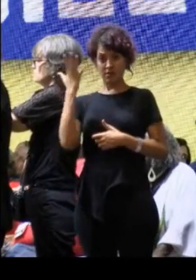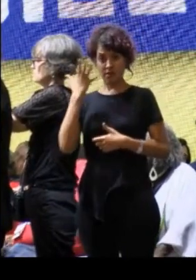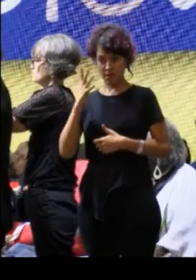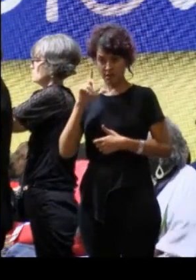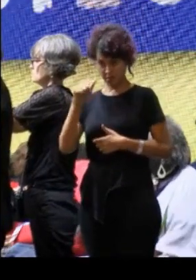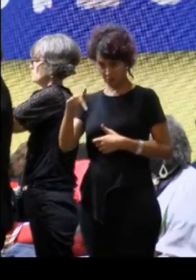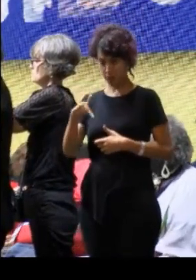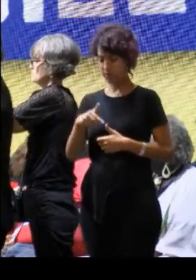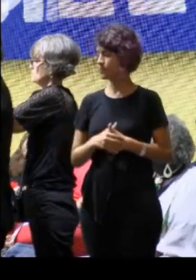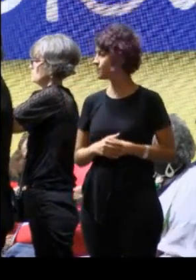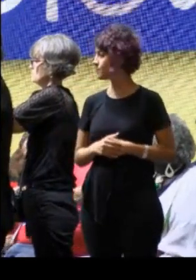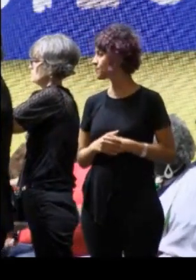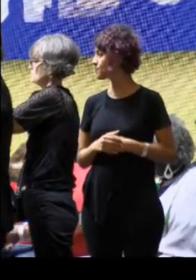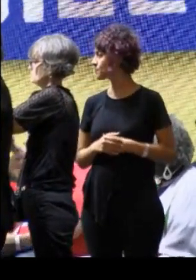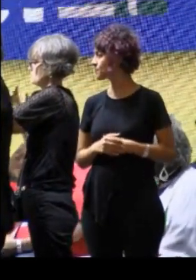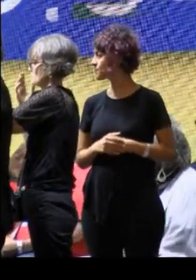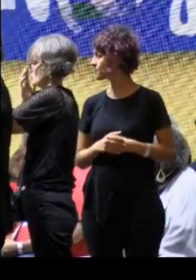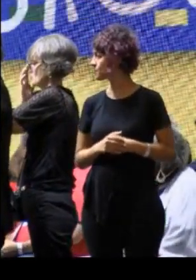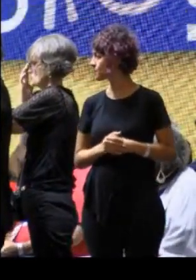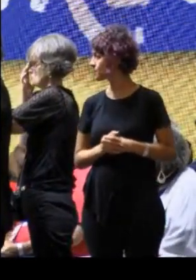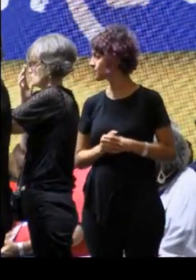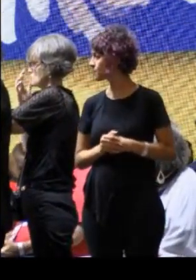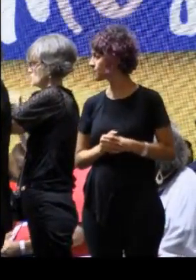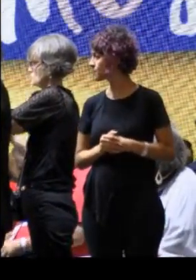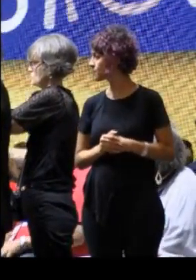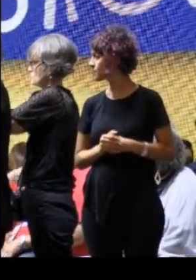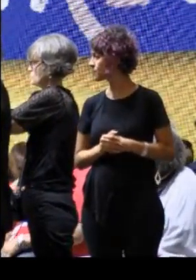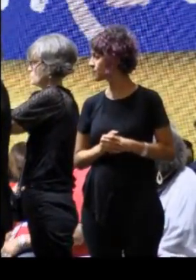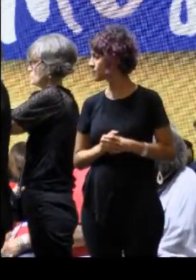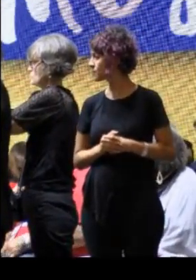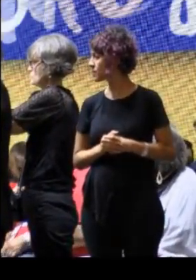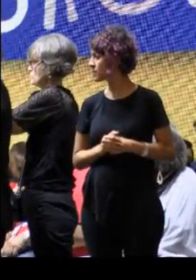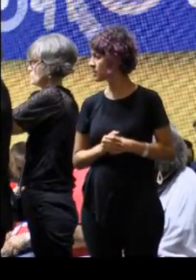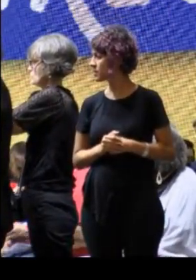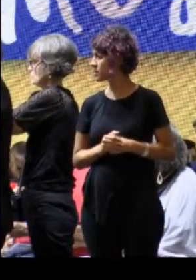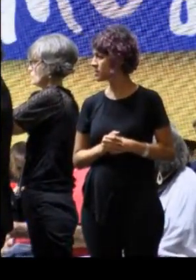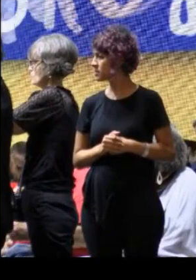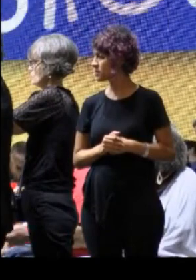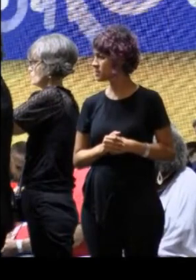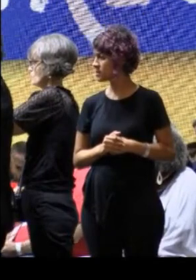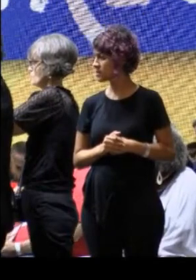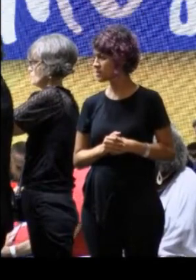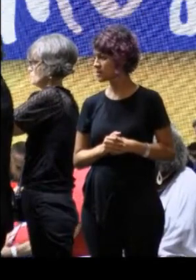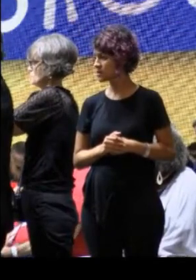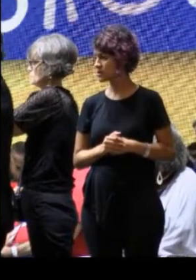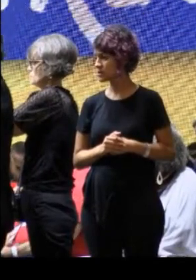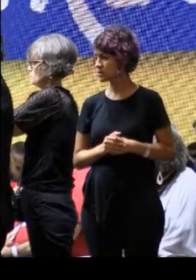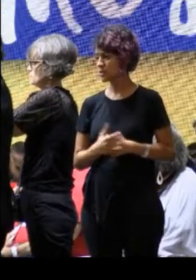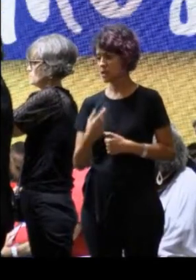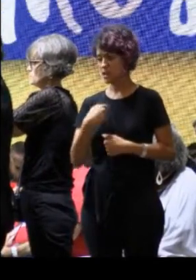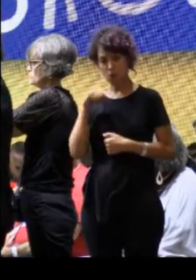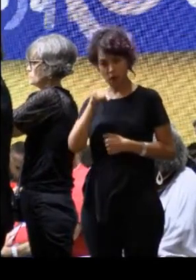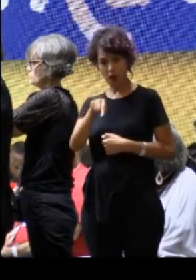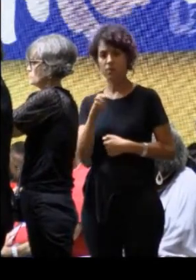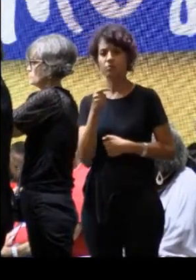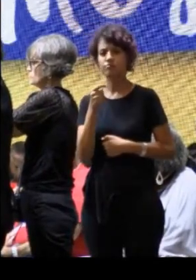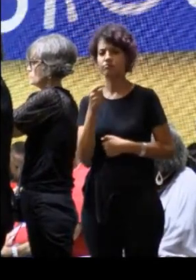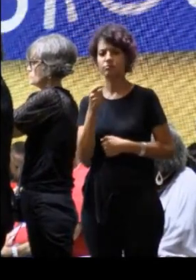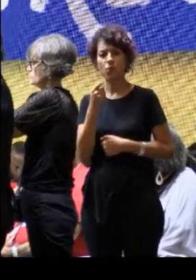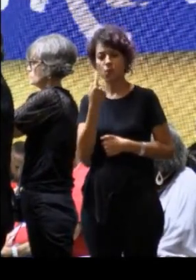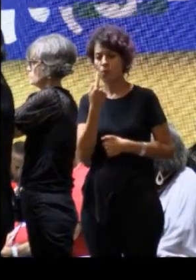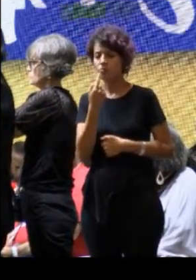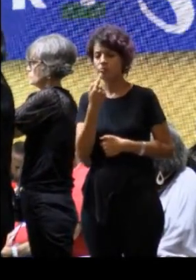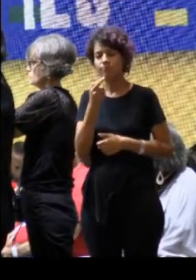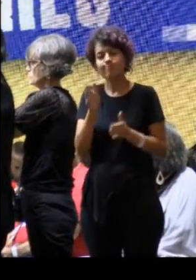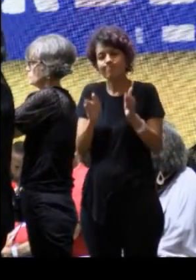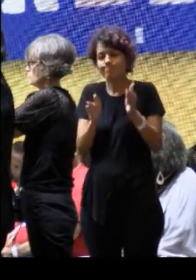quando eu voltei ao sindicato, onde eu passei o último momento de liberdade com muita gente